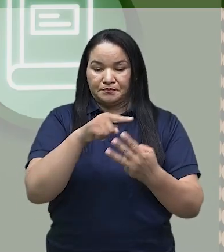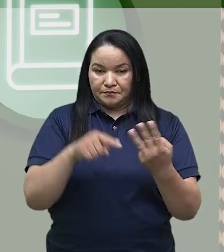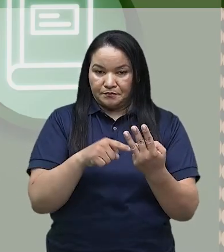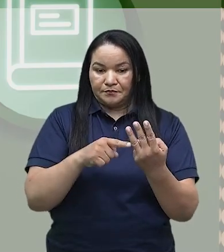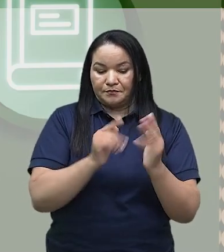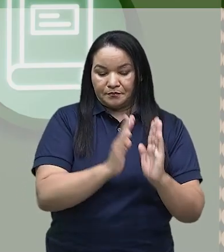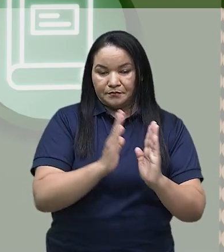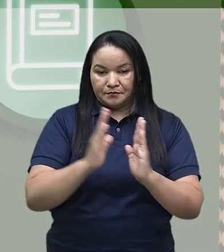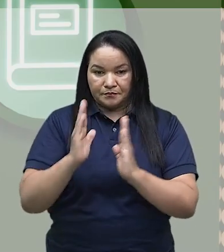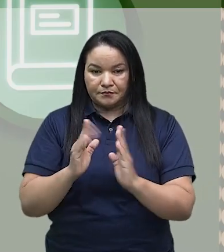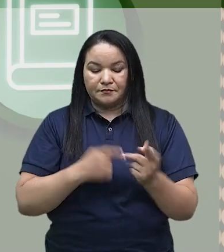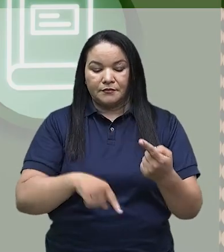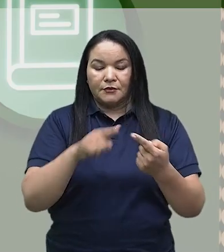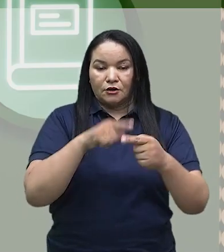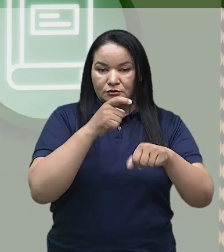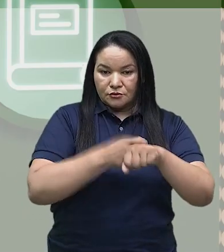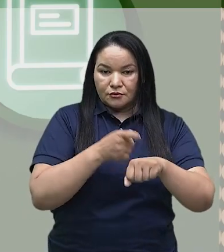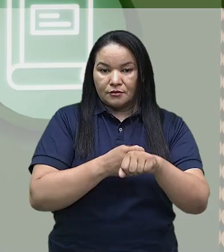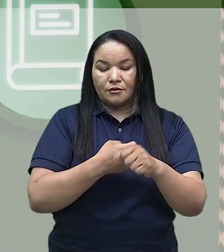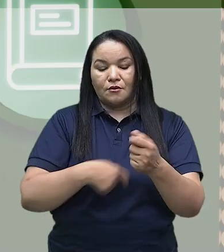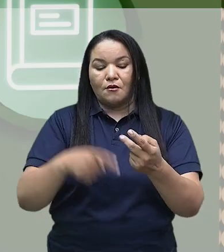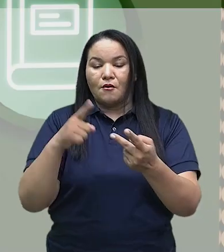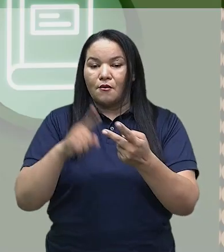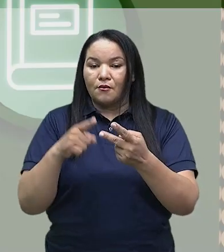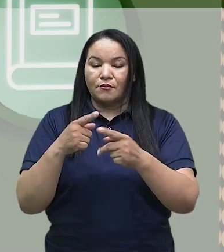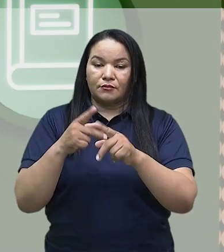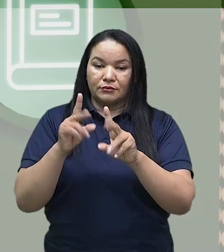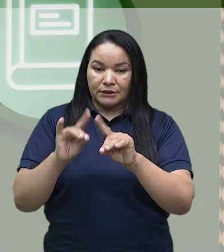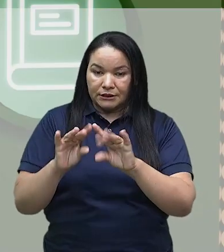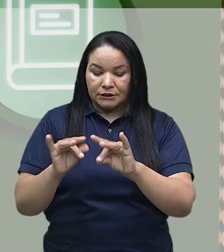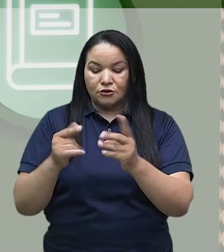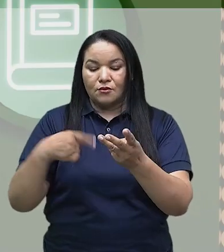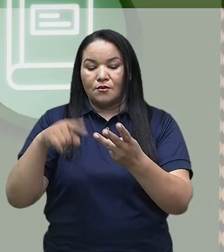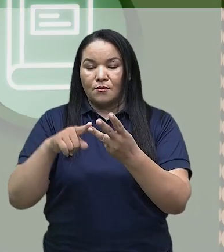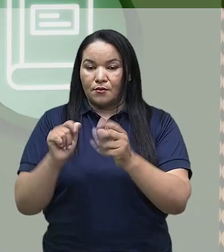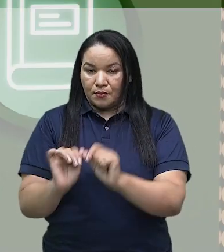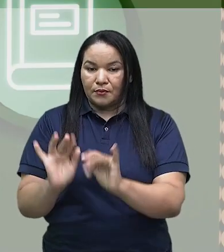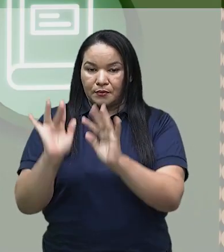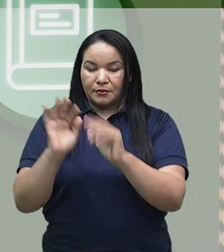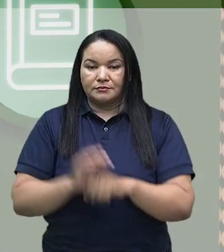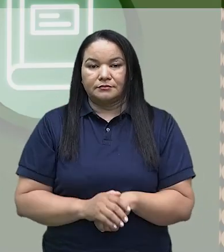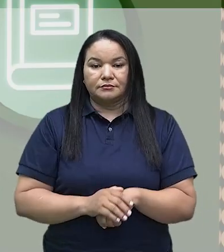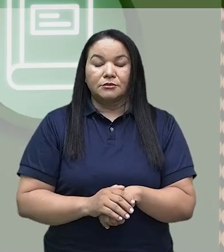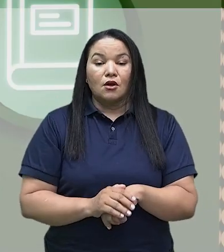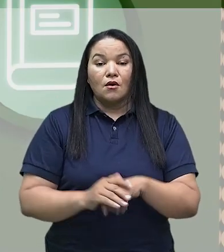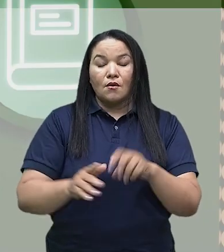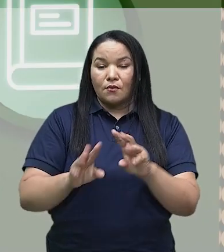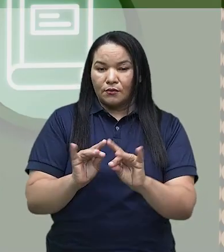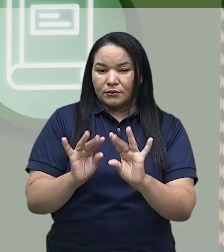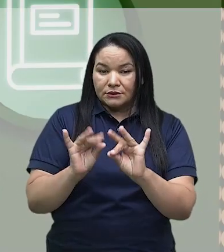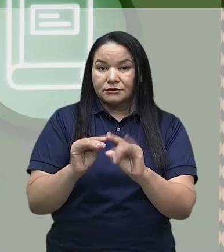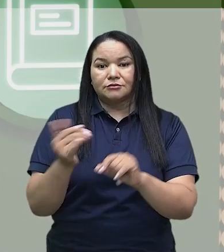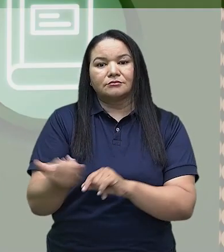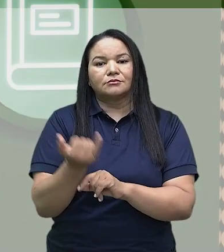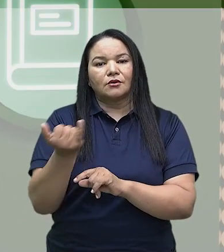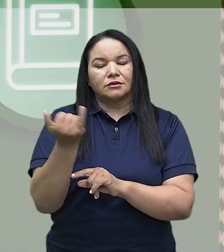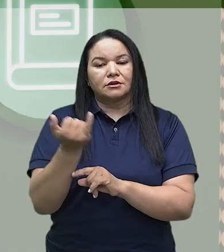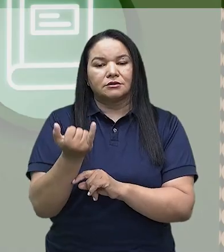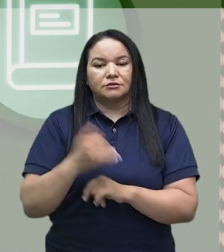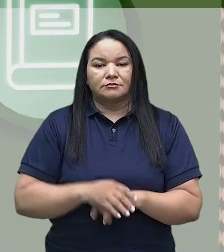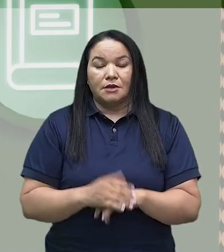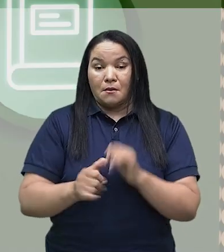físicos. Nós temos o sólido, o líquido e o gasoso. Sendo o estado líquido o fundamental, a